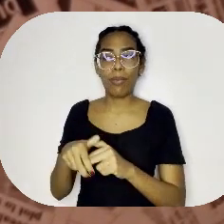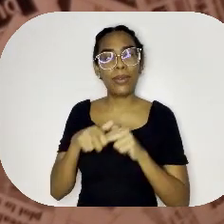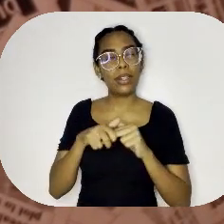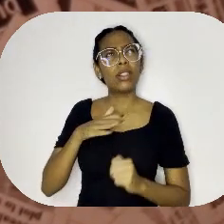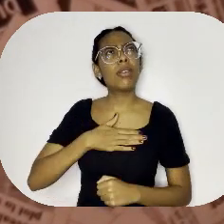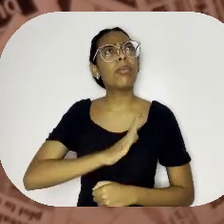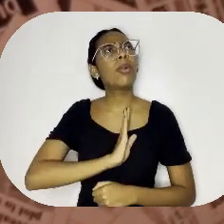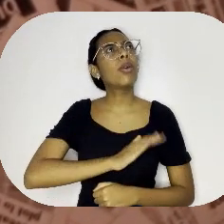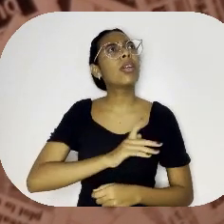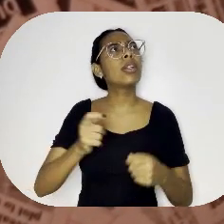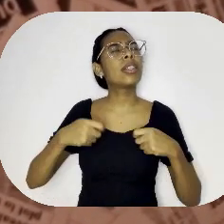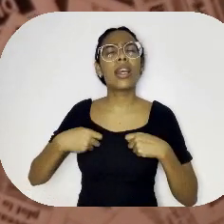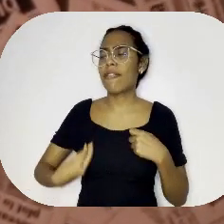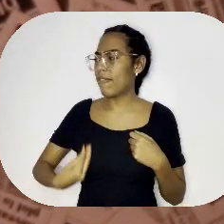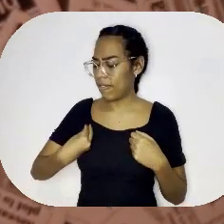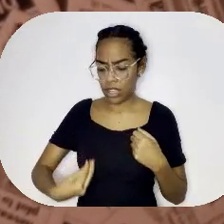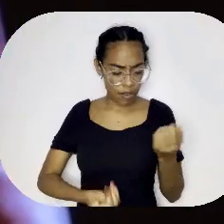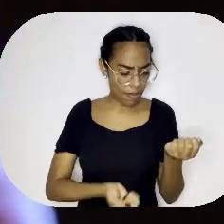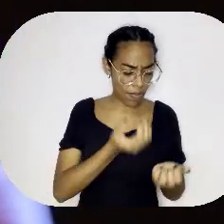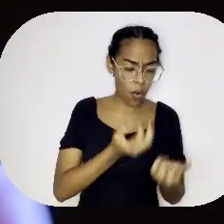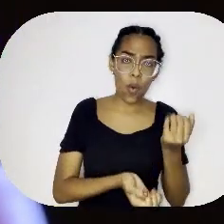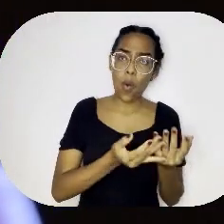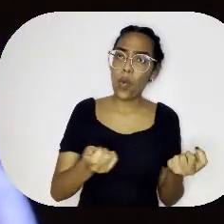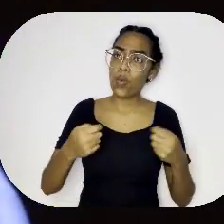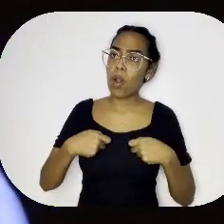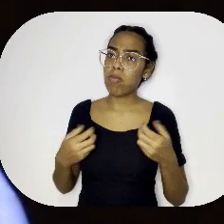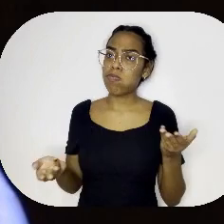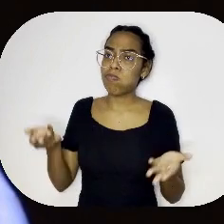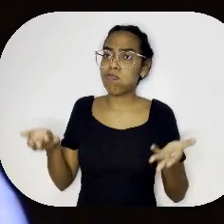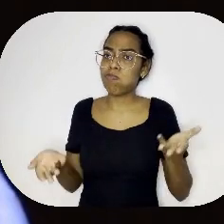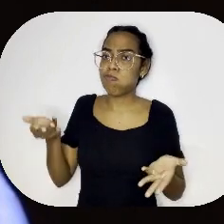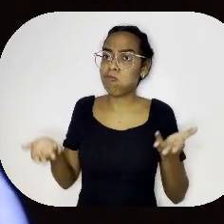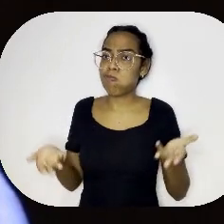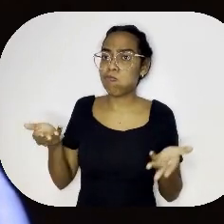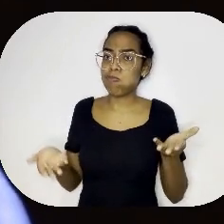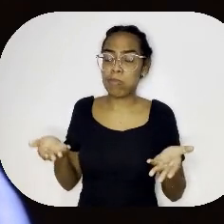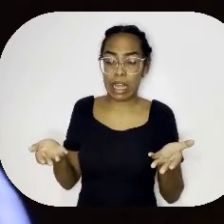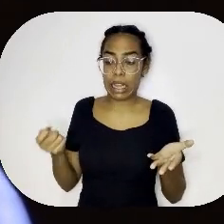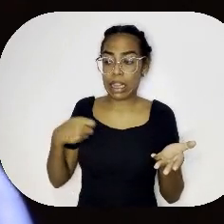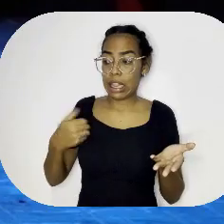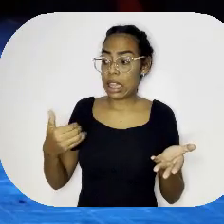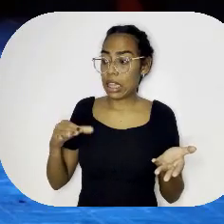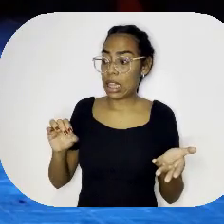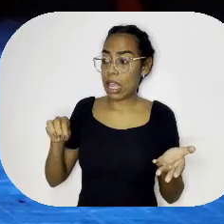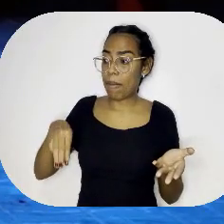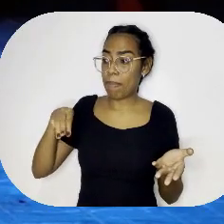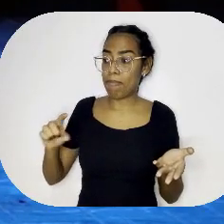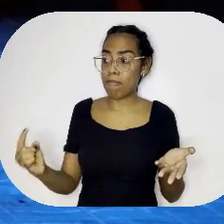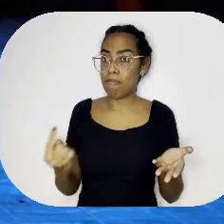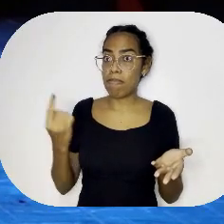vida e o fogo. Entre o fogo e o amor, meu coração cresce 10 metros